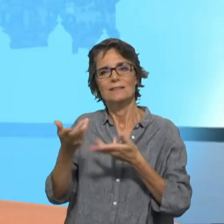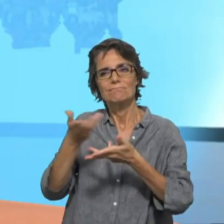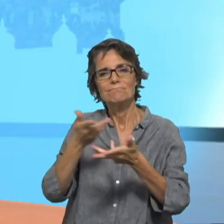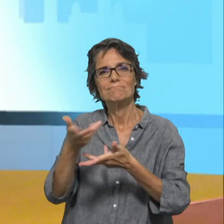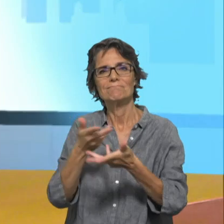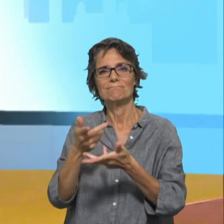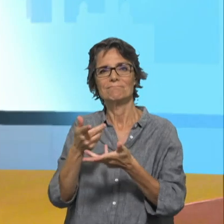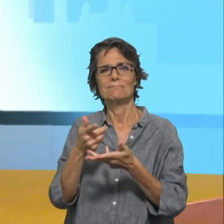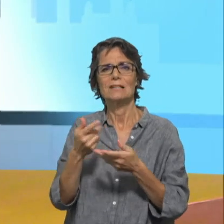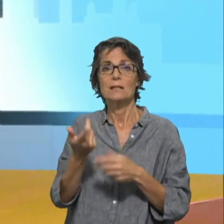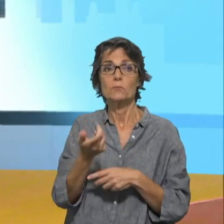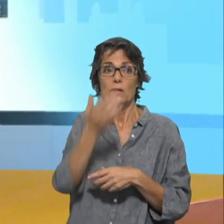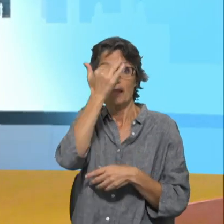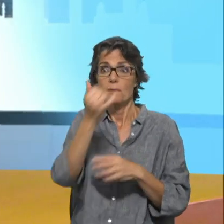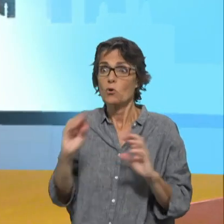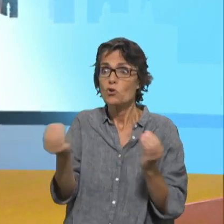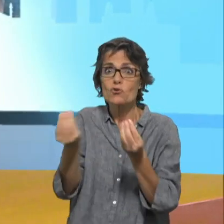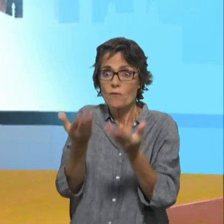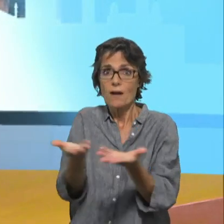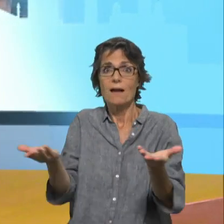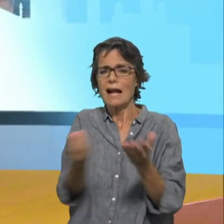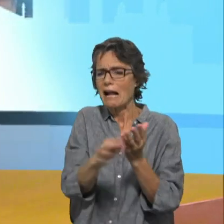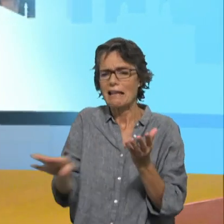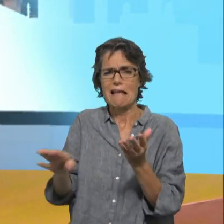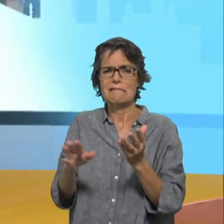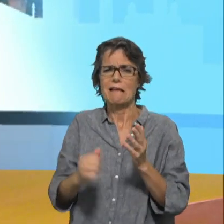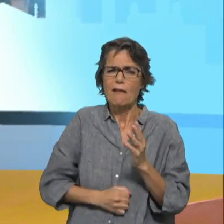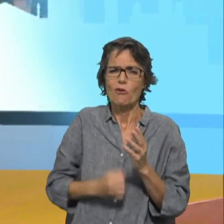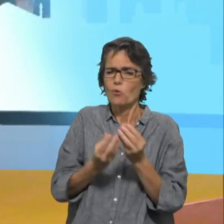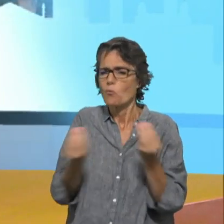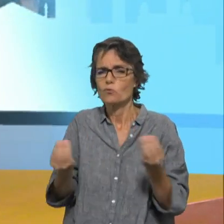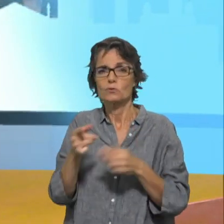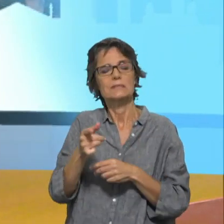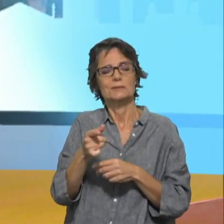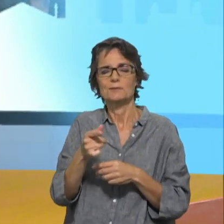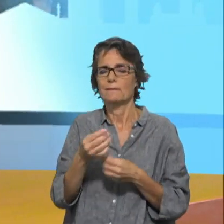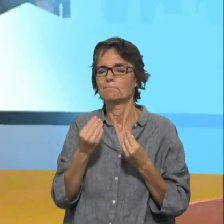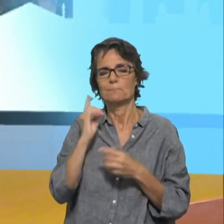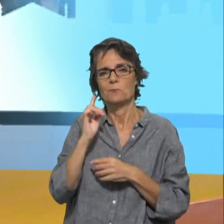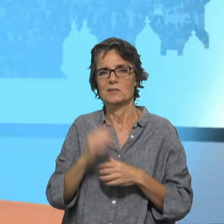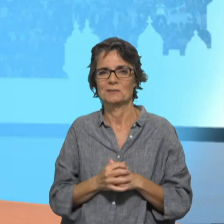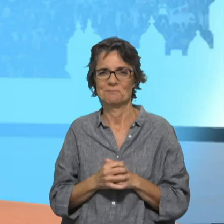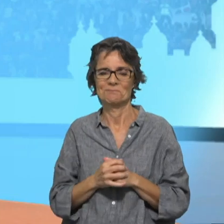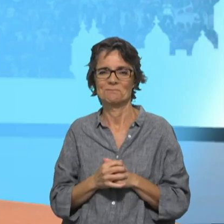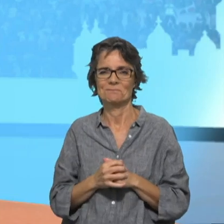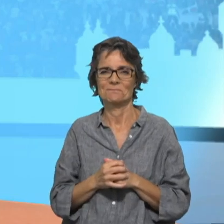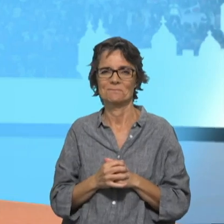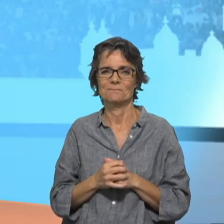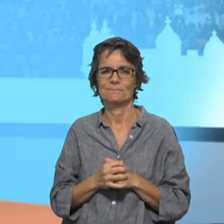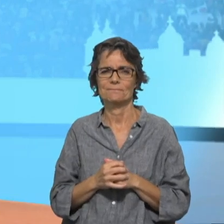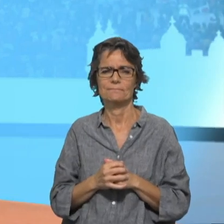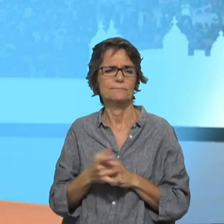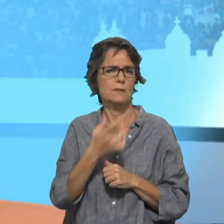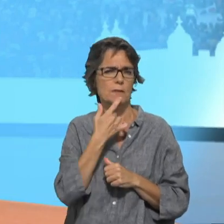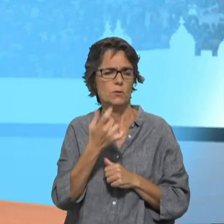jovem, com muita juventude, muitas crianças e muito católicos. Eu acho que vai ser um momento único. Confirma a importância que a Igreja